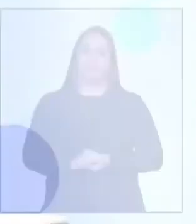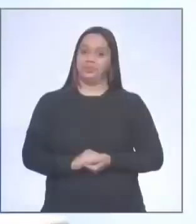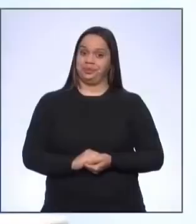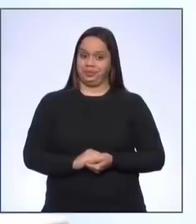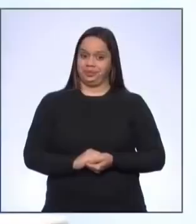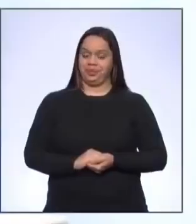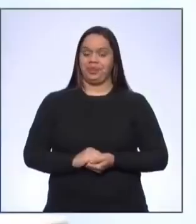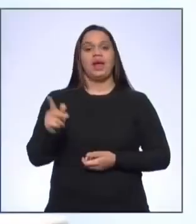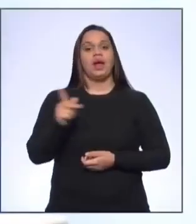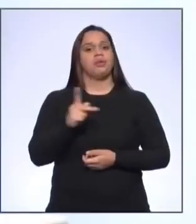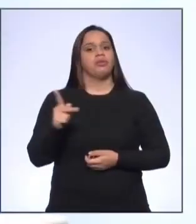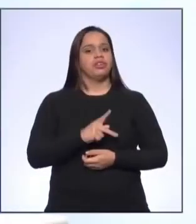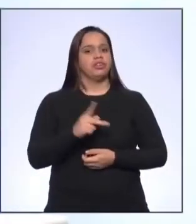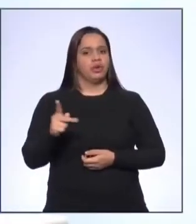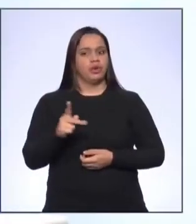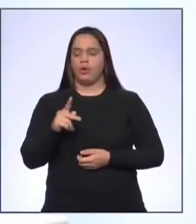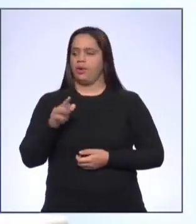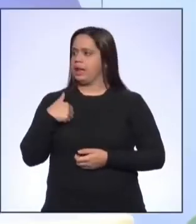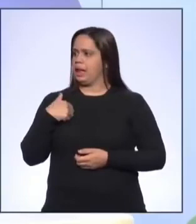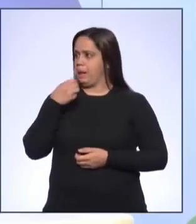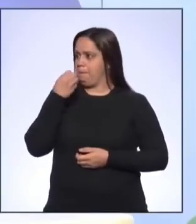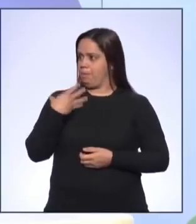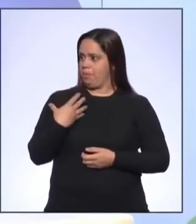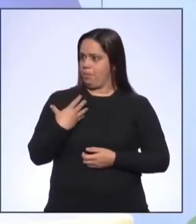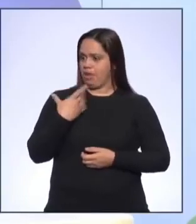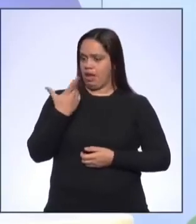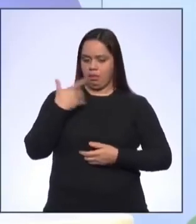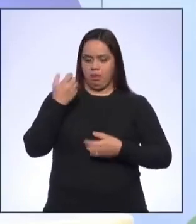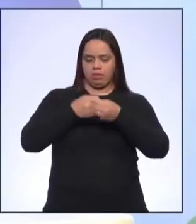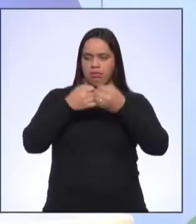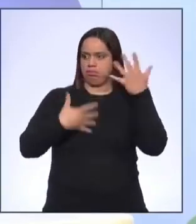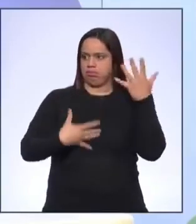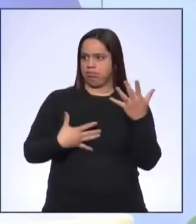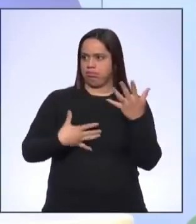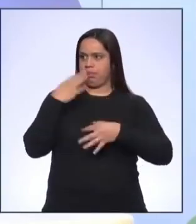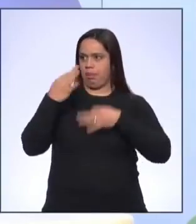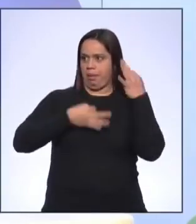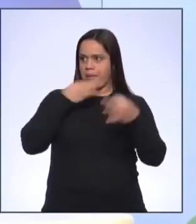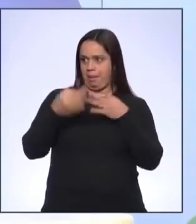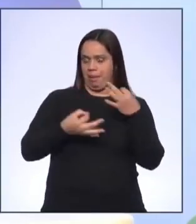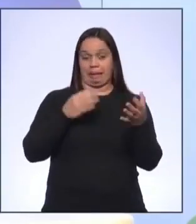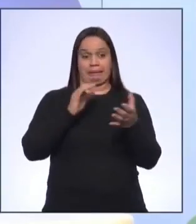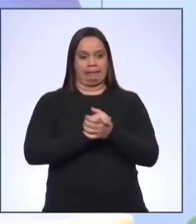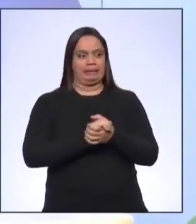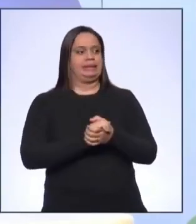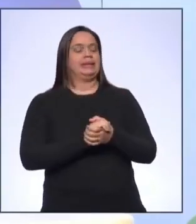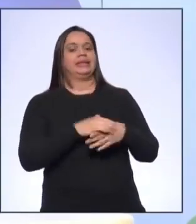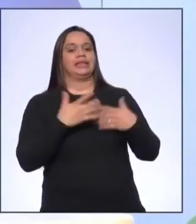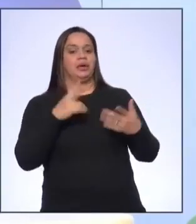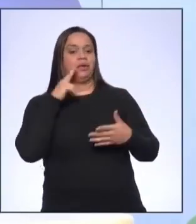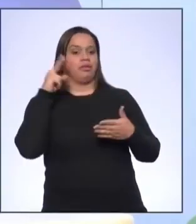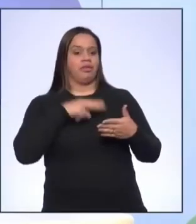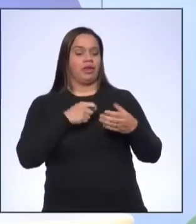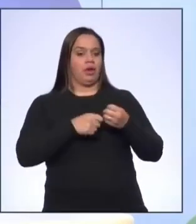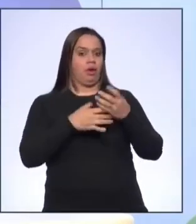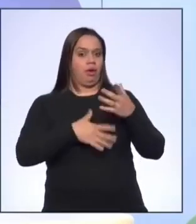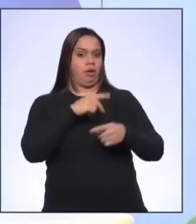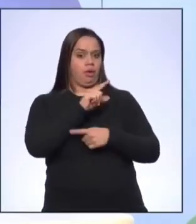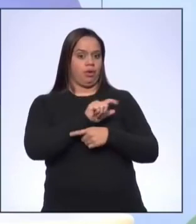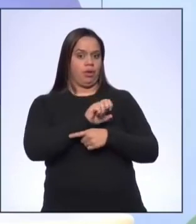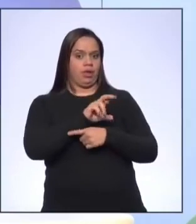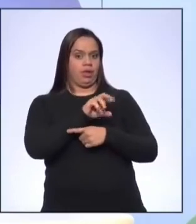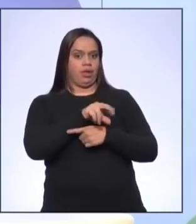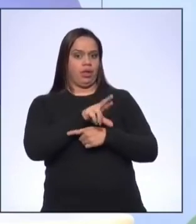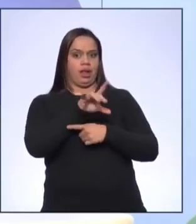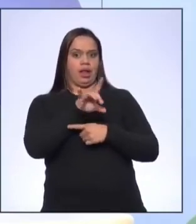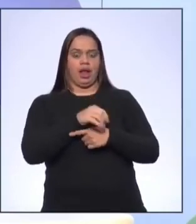Professora Fernanda, muita polêmica no chat? É muita polêmica, mas eu achei interessante aqui. O Leonardo, ele disse que vale